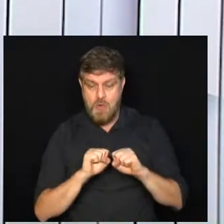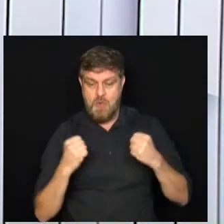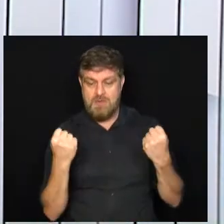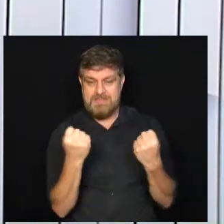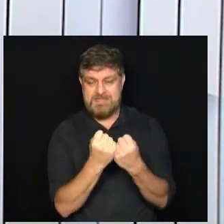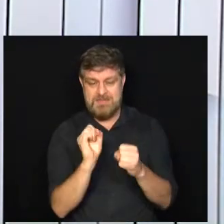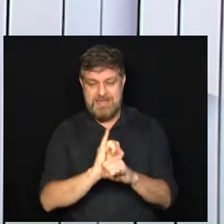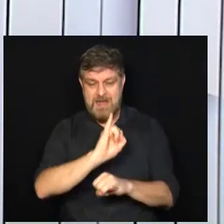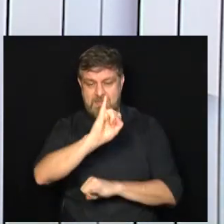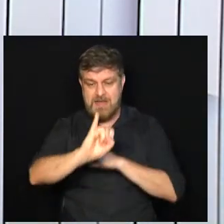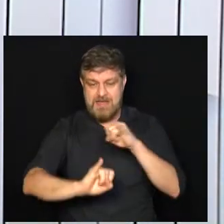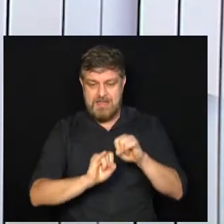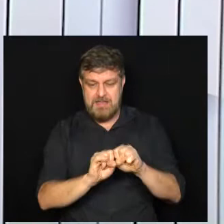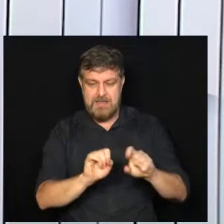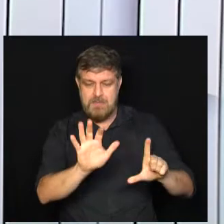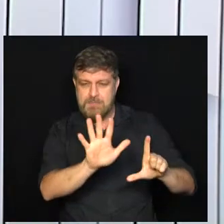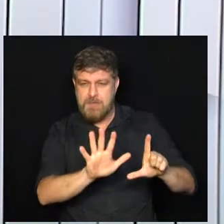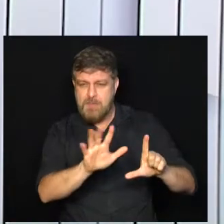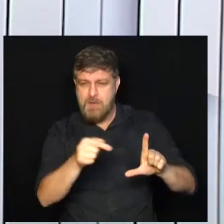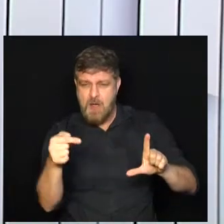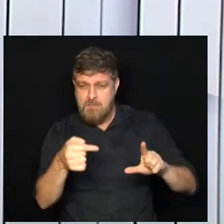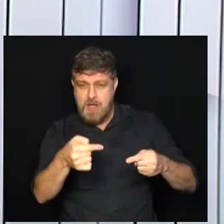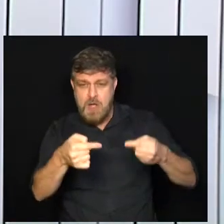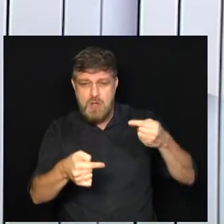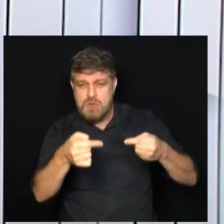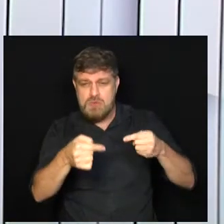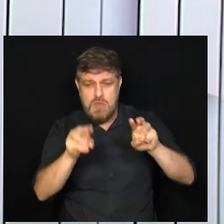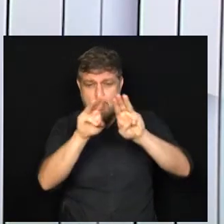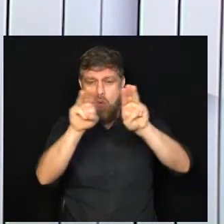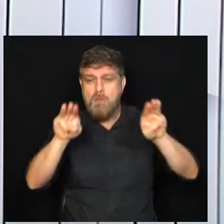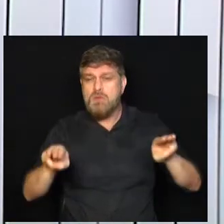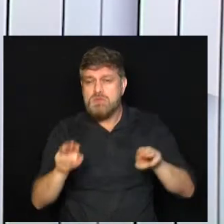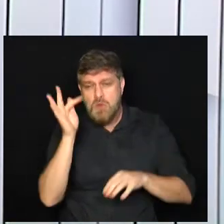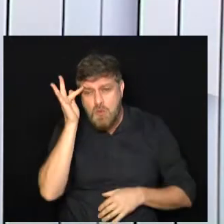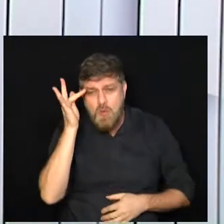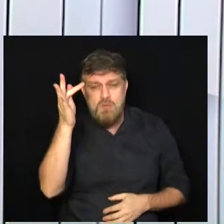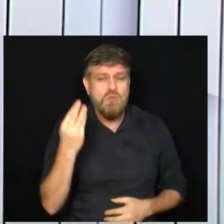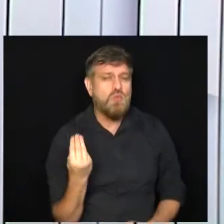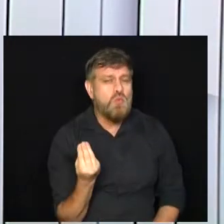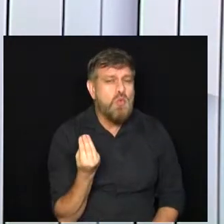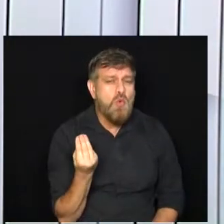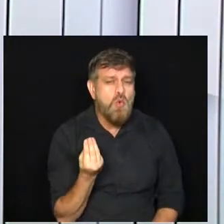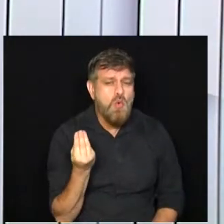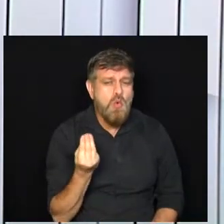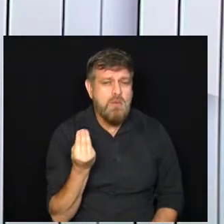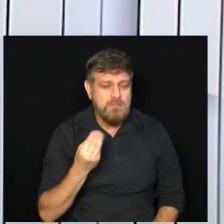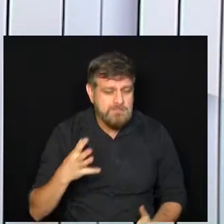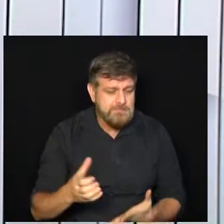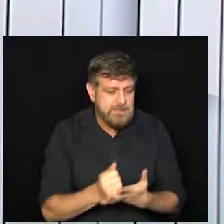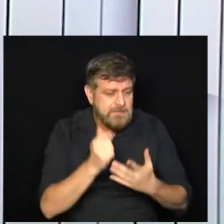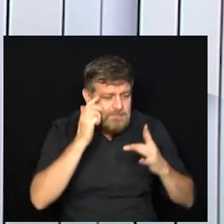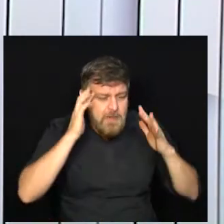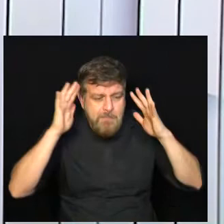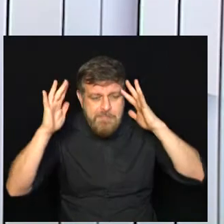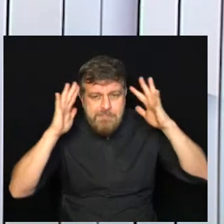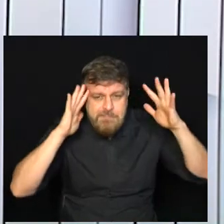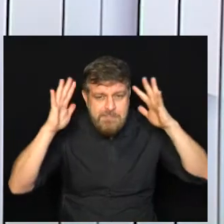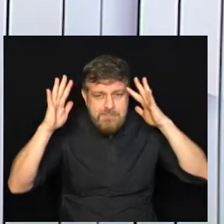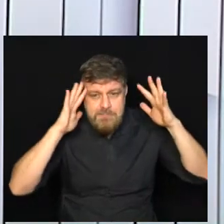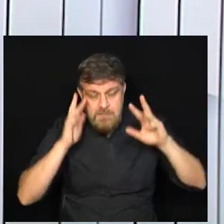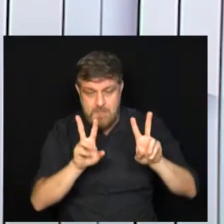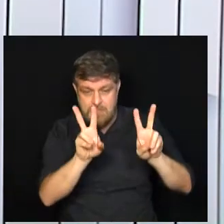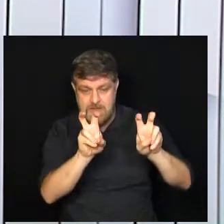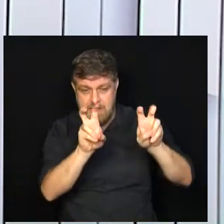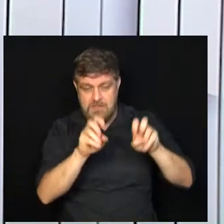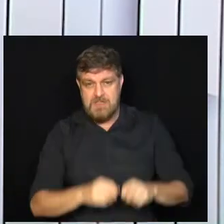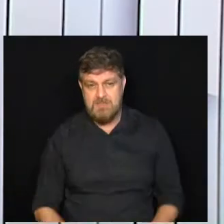online que propõe discutir o futuro dos museus, recuperar e reimaginar. Este é o tema da